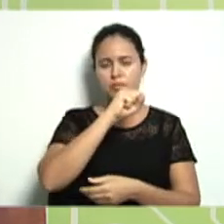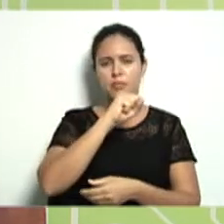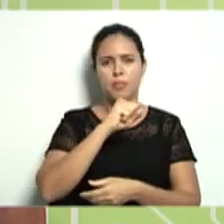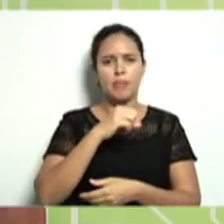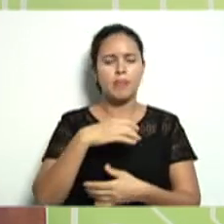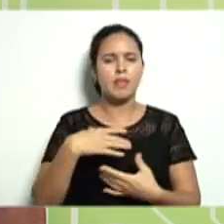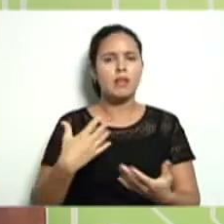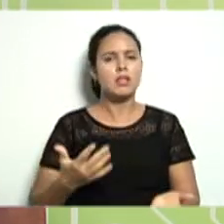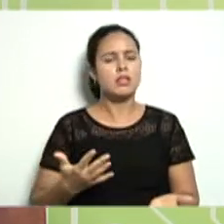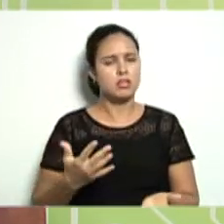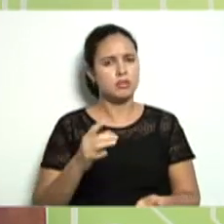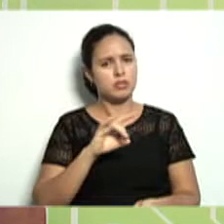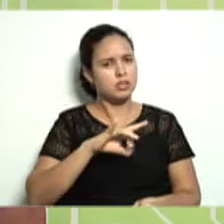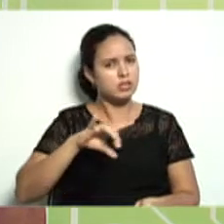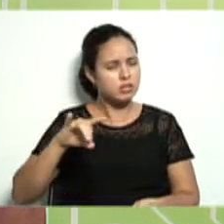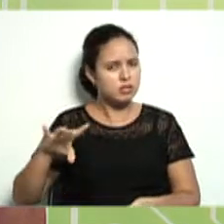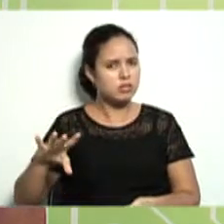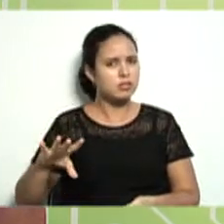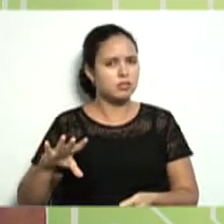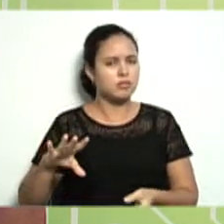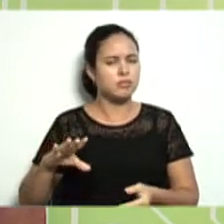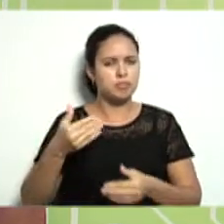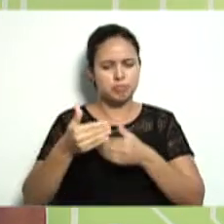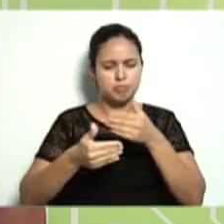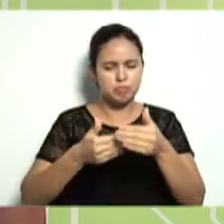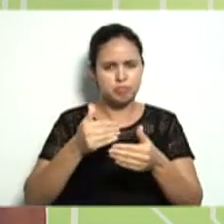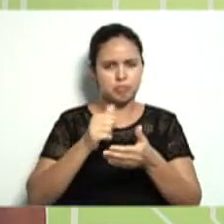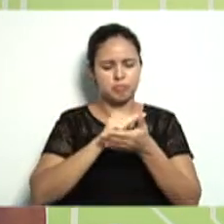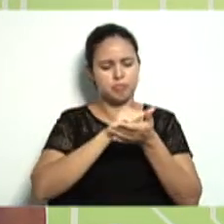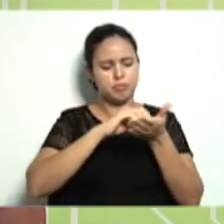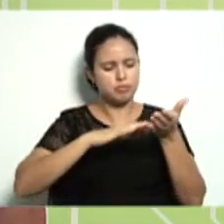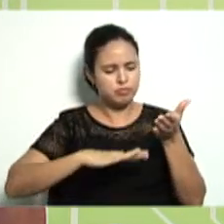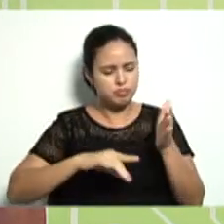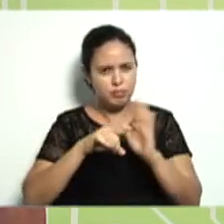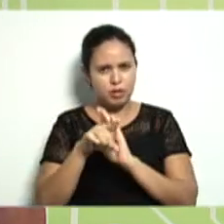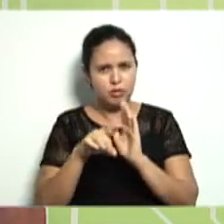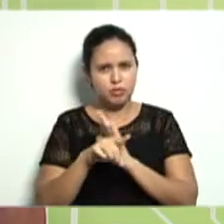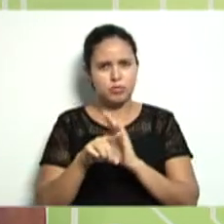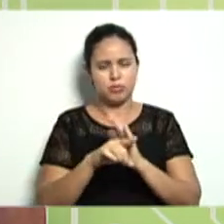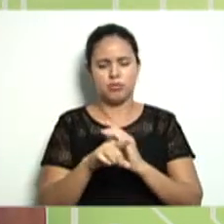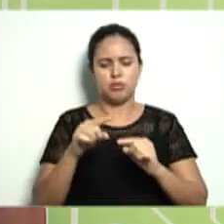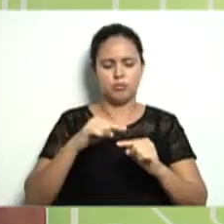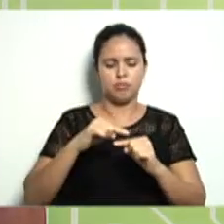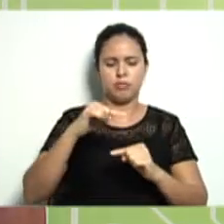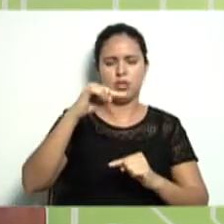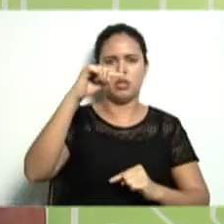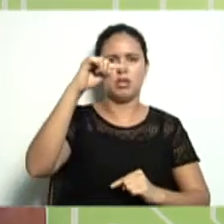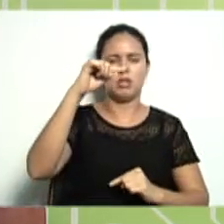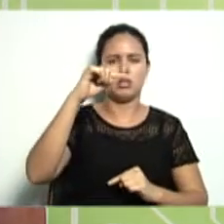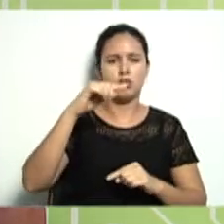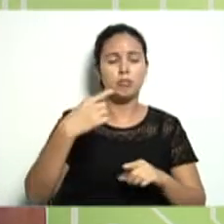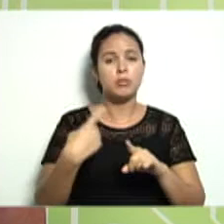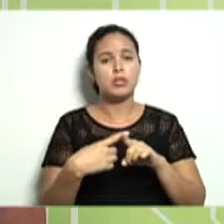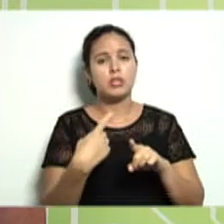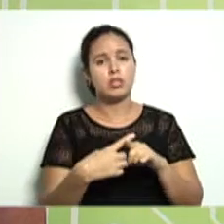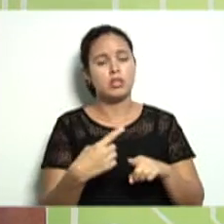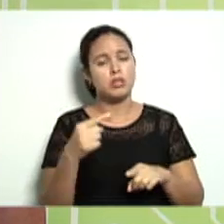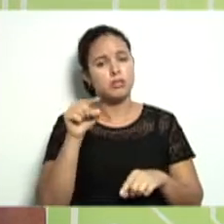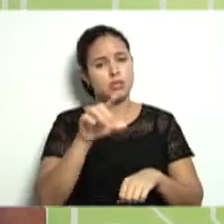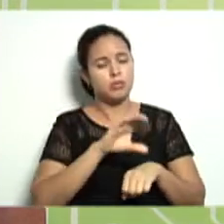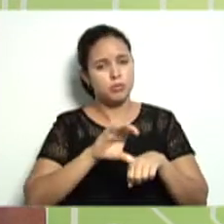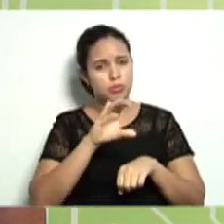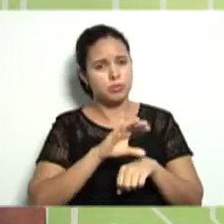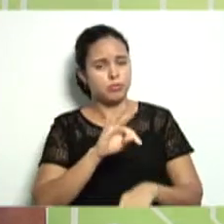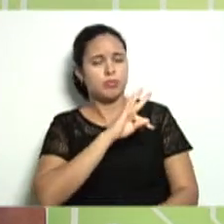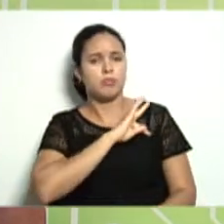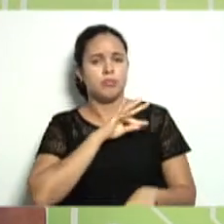perceberam, são umas questões um pouco mais extensas, justamente porque nós estamos fazendo um curso técnico, vocês estão